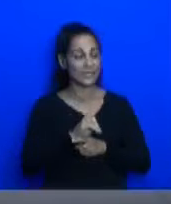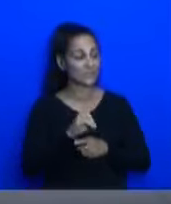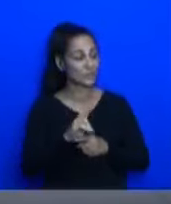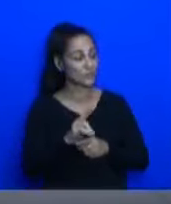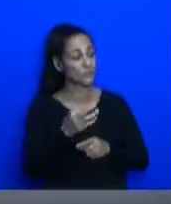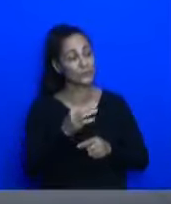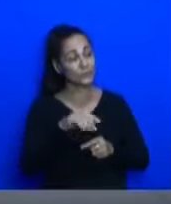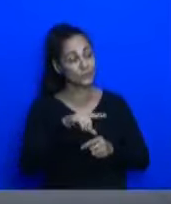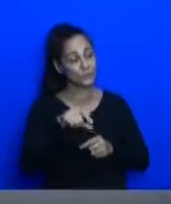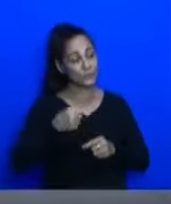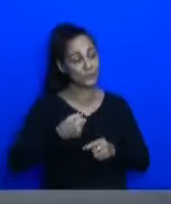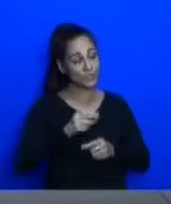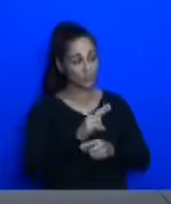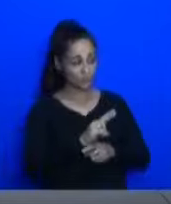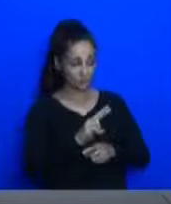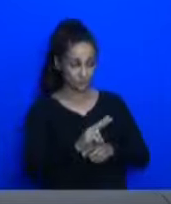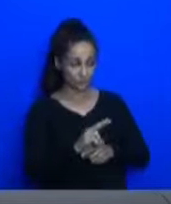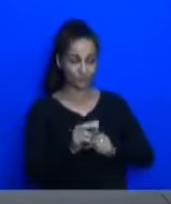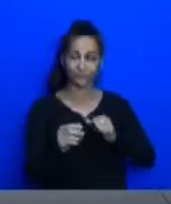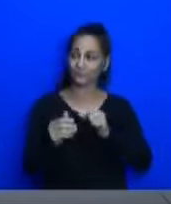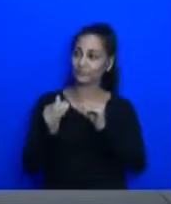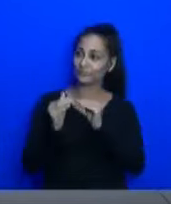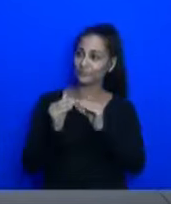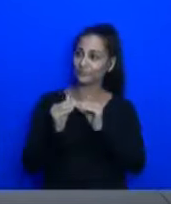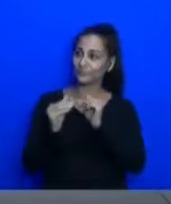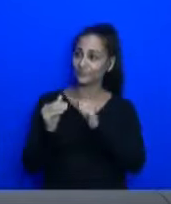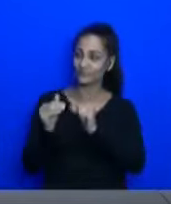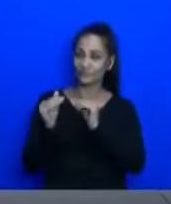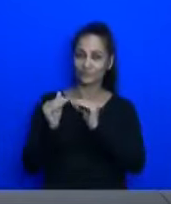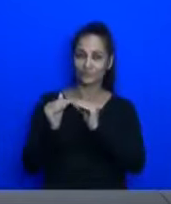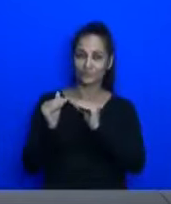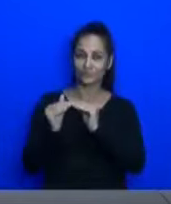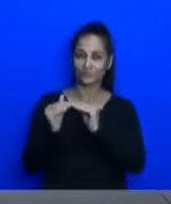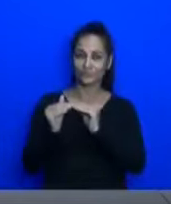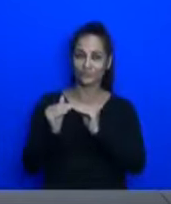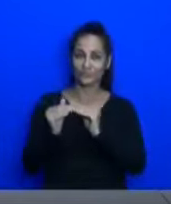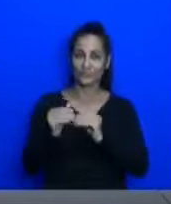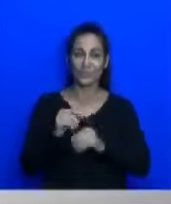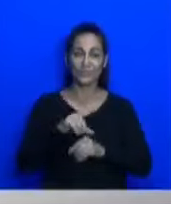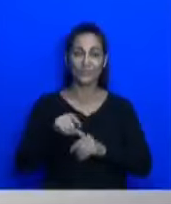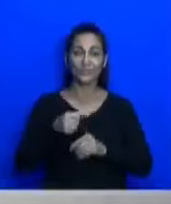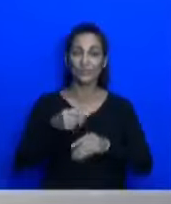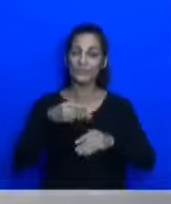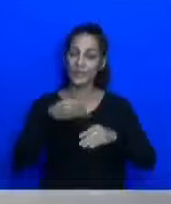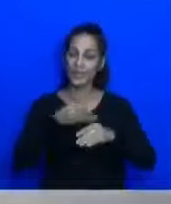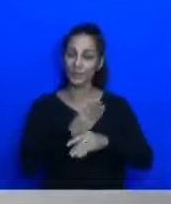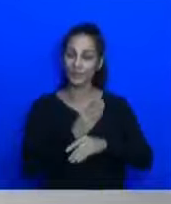senhoras confirmam os números sorteados, senhoras auditoras? Sim, confirmo. Sim, confirmo. Números confirmados pelas nossas auditoras.